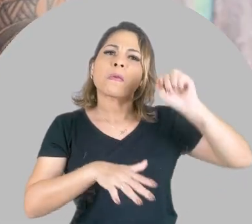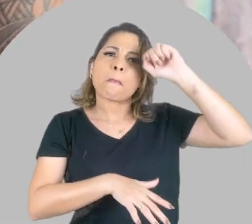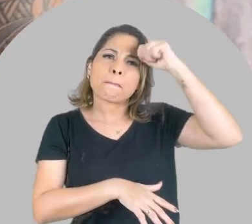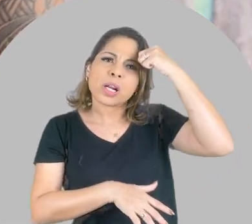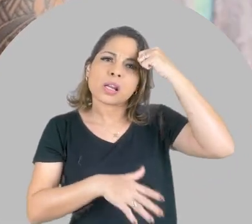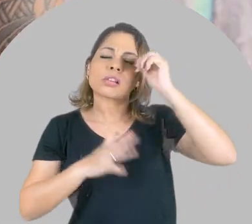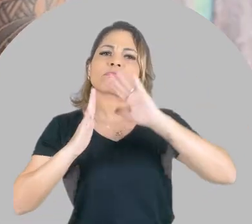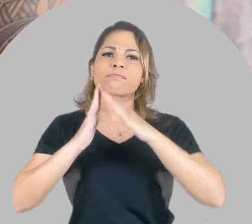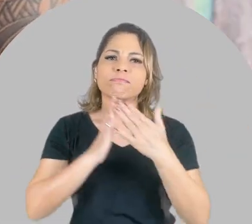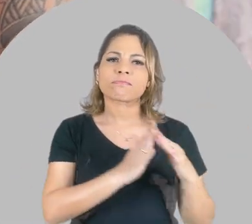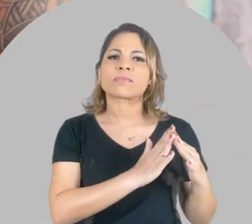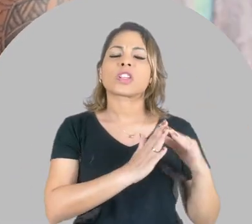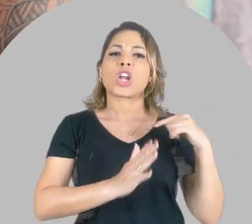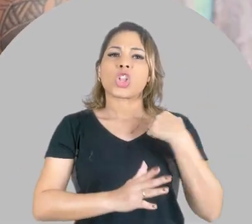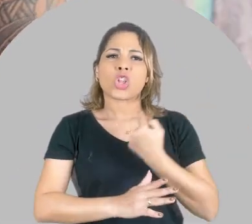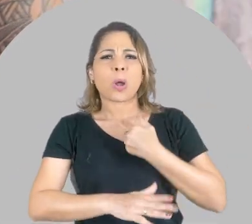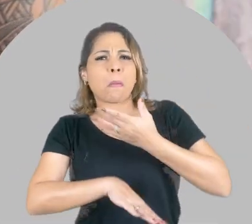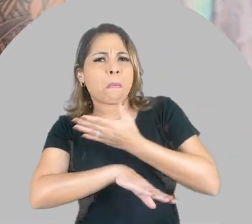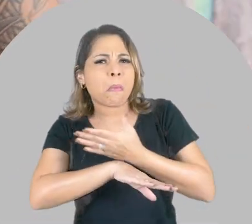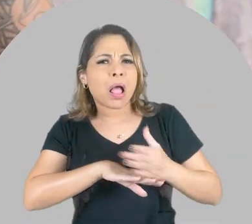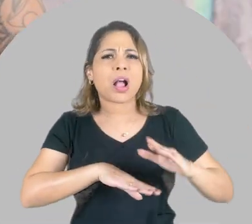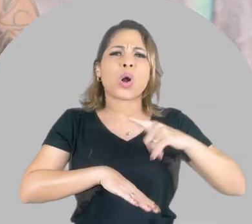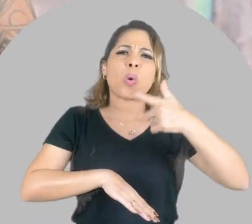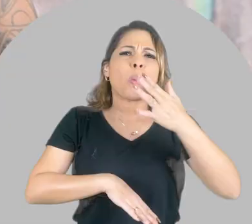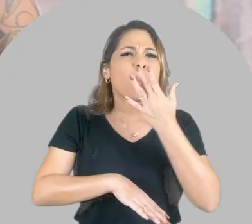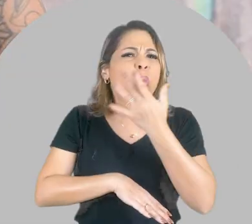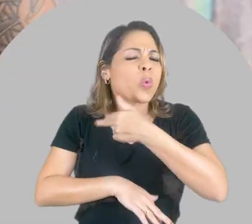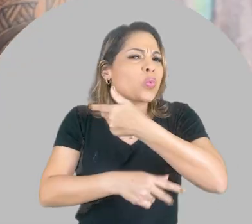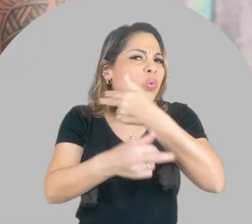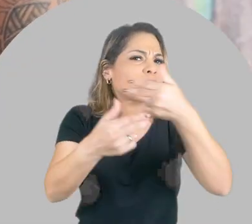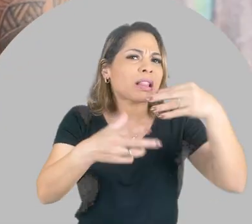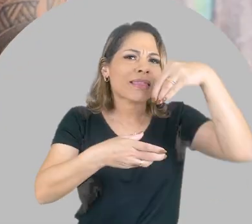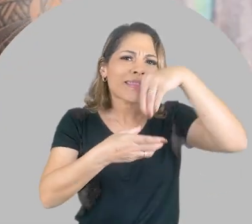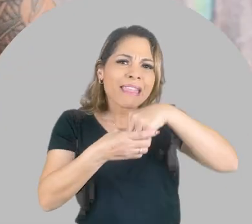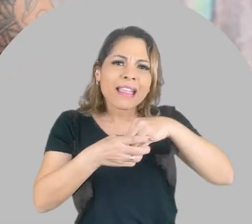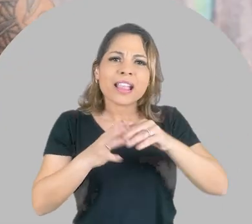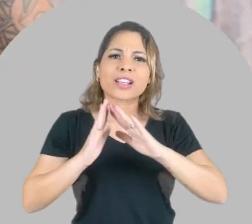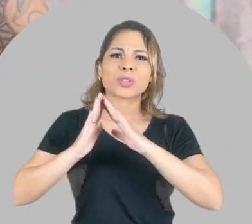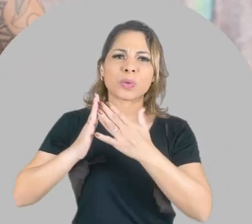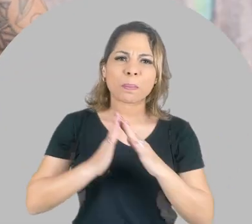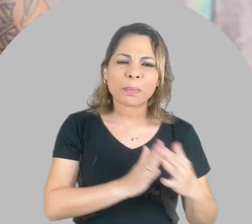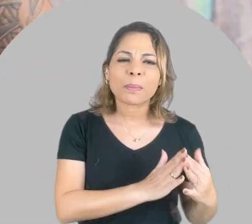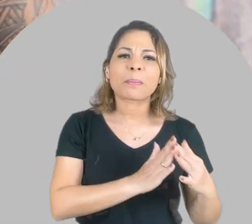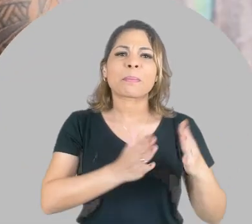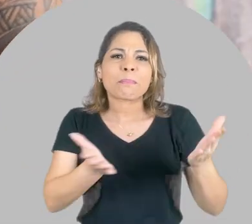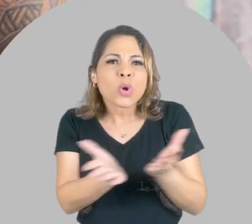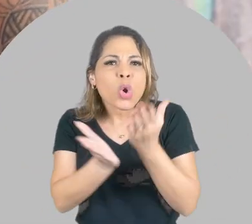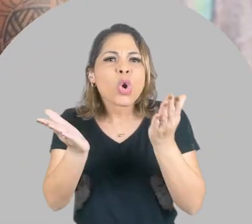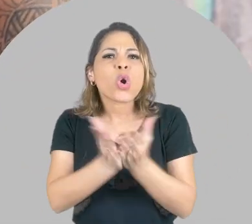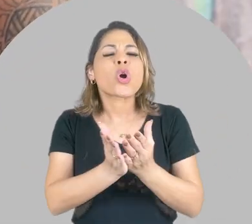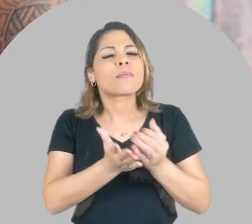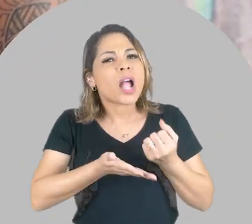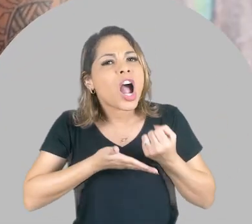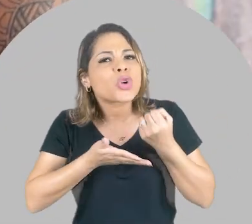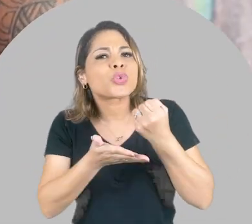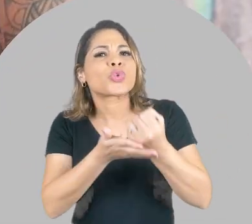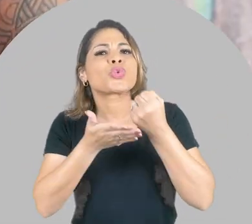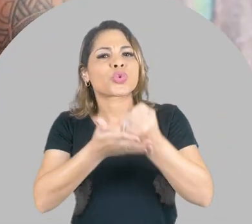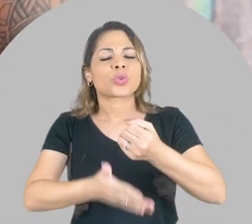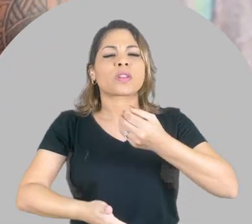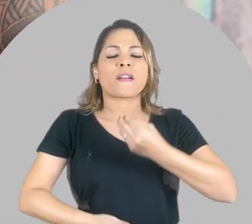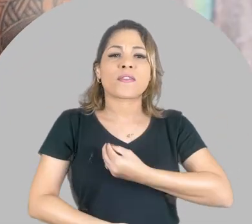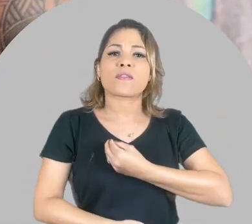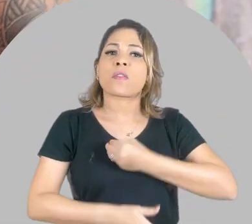movimento de resistência de preto, de favela, e nós, brancos, pardos ou as outras colorações que estamos dentro da periferia,